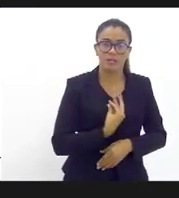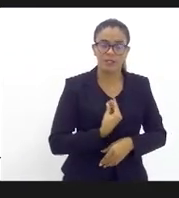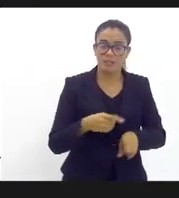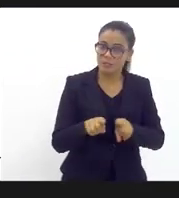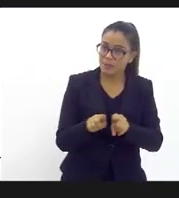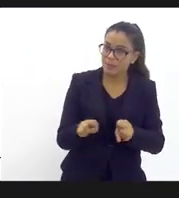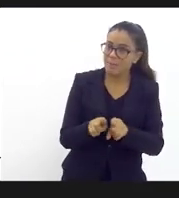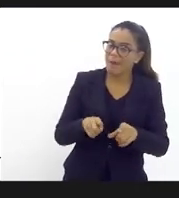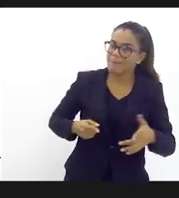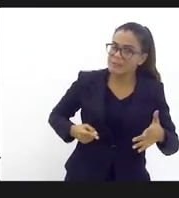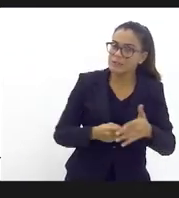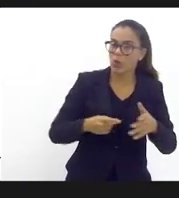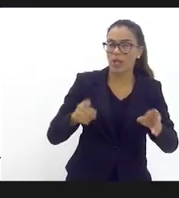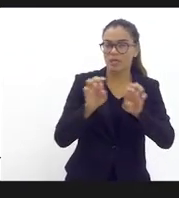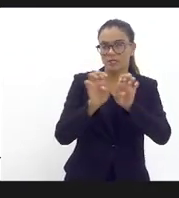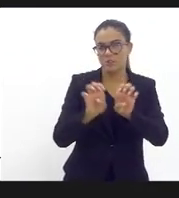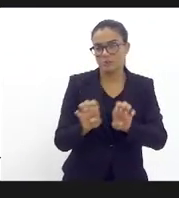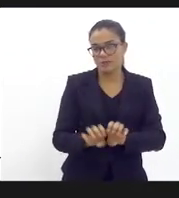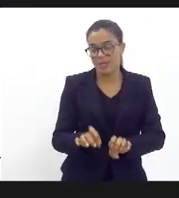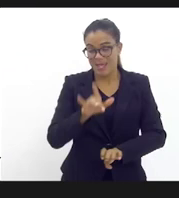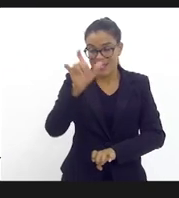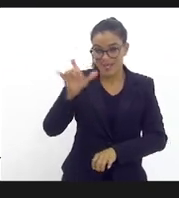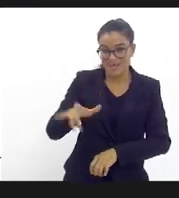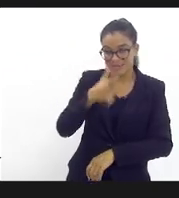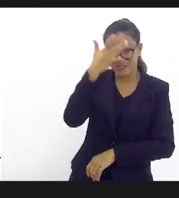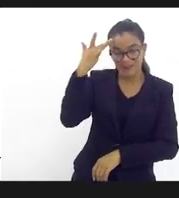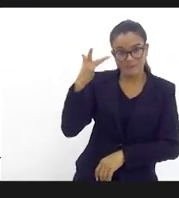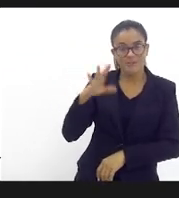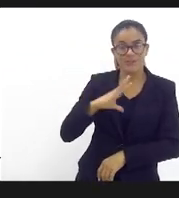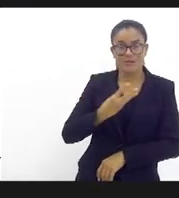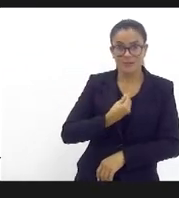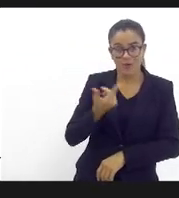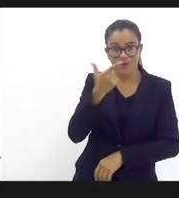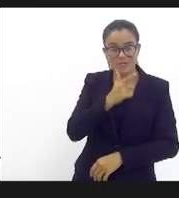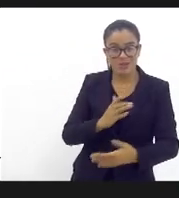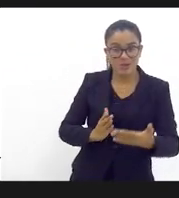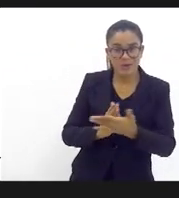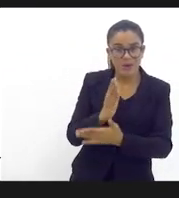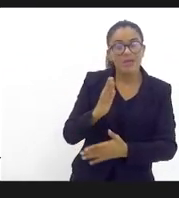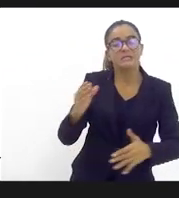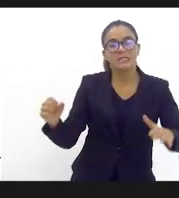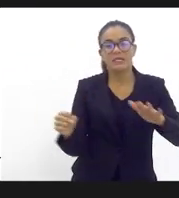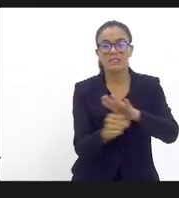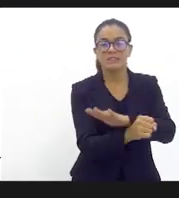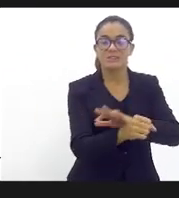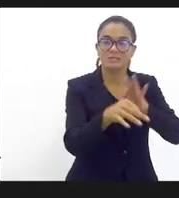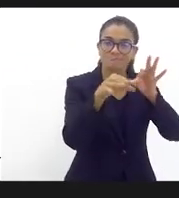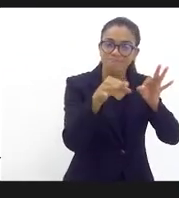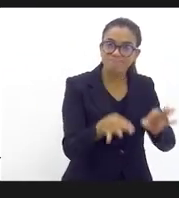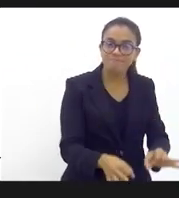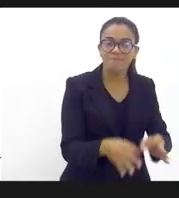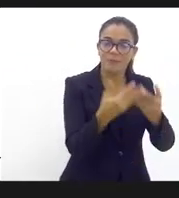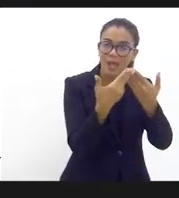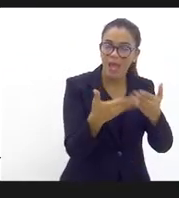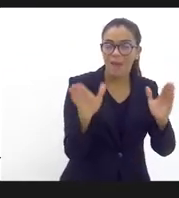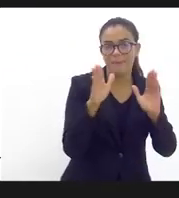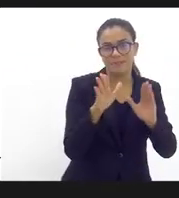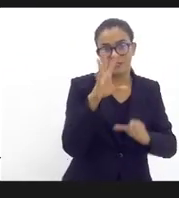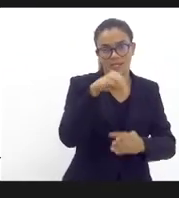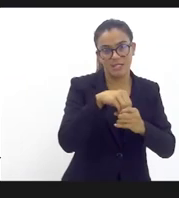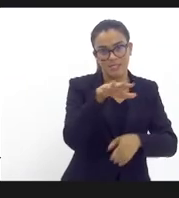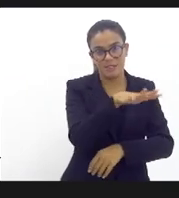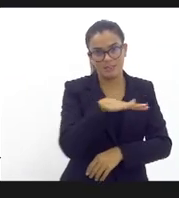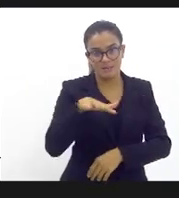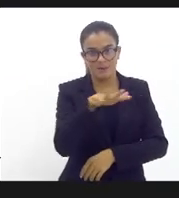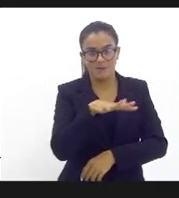na estrutura para essa pessoa trans que passou nesse sistema de cota seja inserido de forma abrangente dentro desses